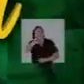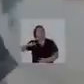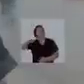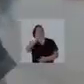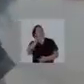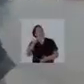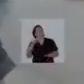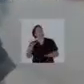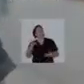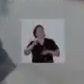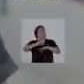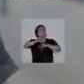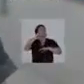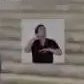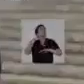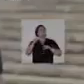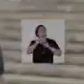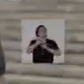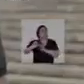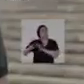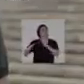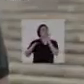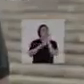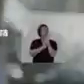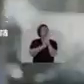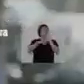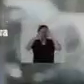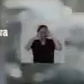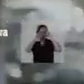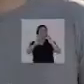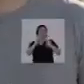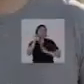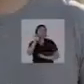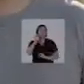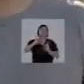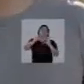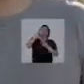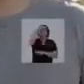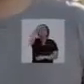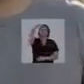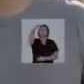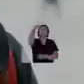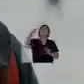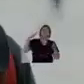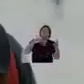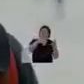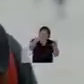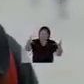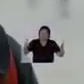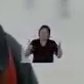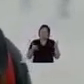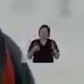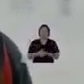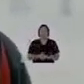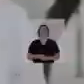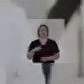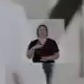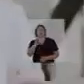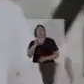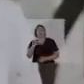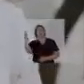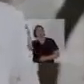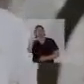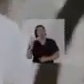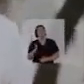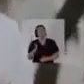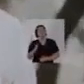quer? Eu quero um Brasil mais justo, com mais segurança, com mais educação, com mais igualdade, respeito, com oportunidade para todos, sem